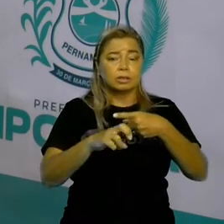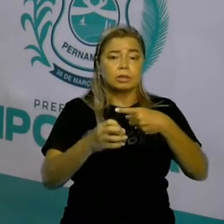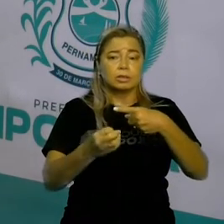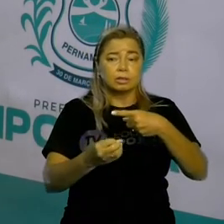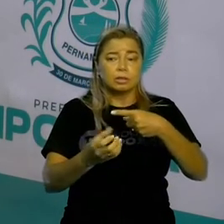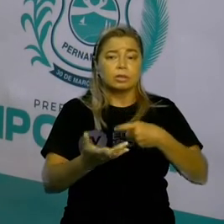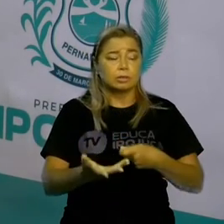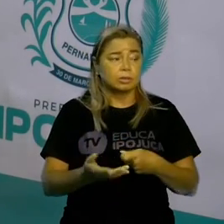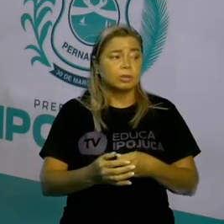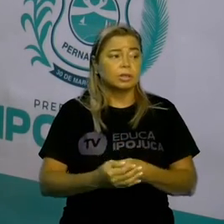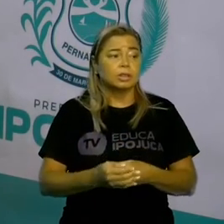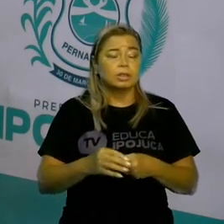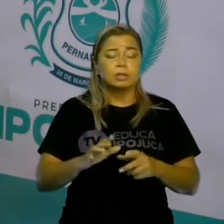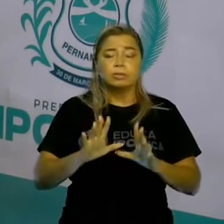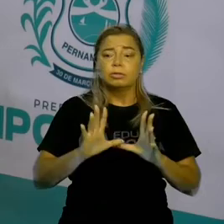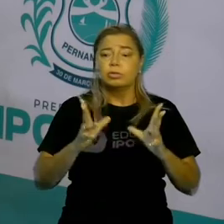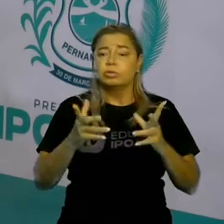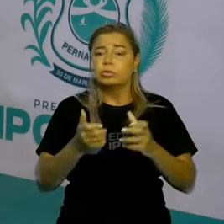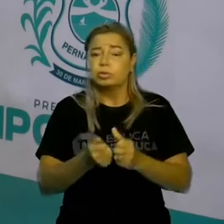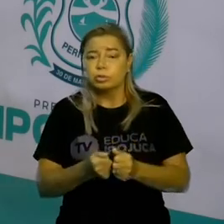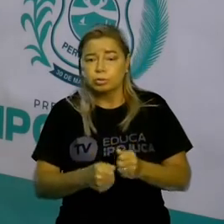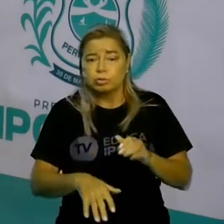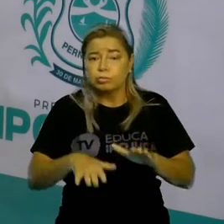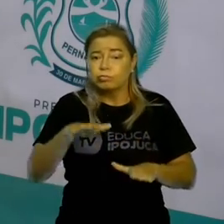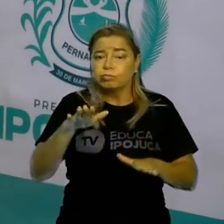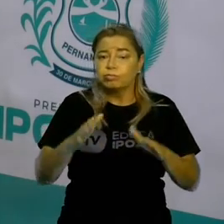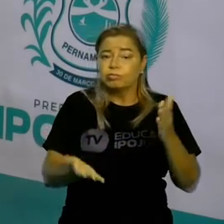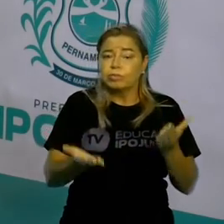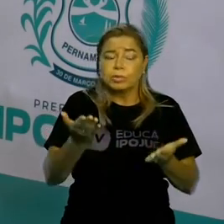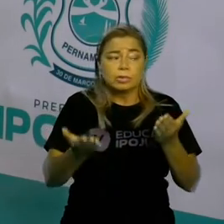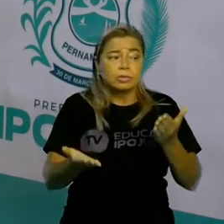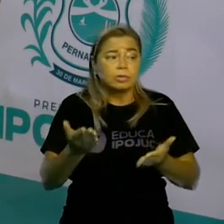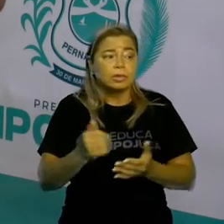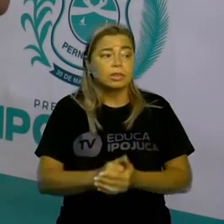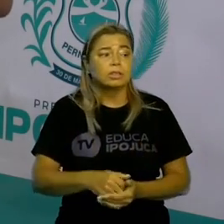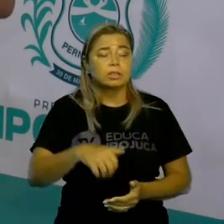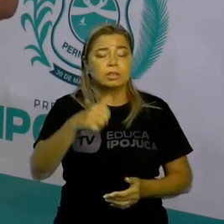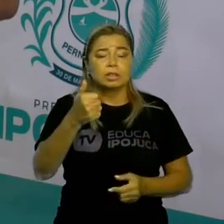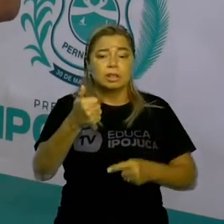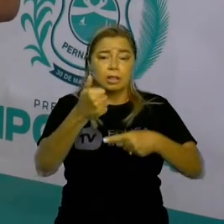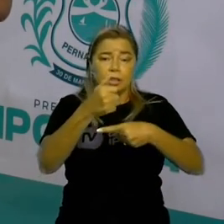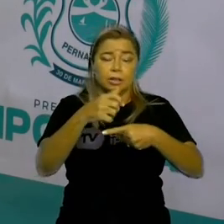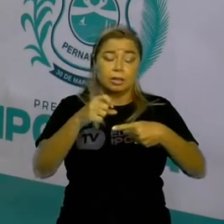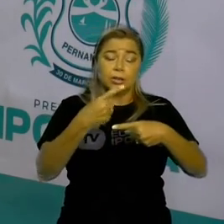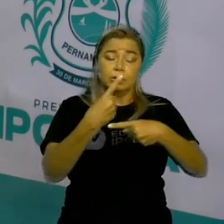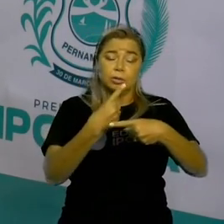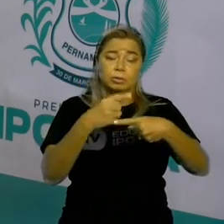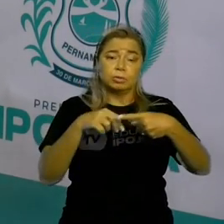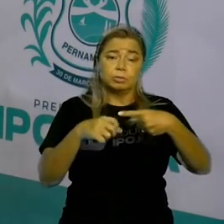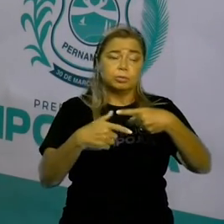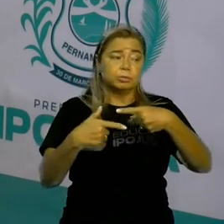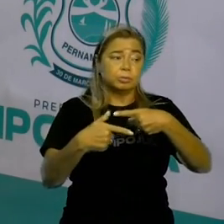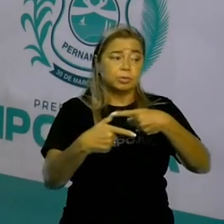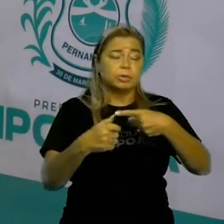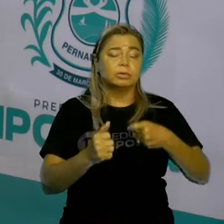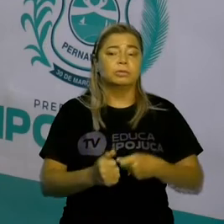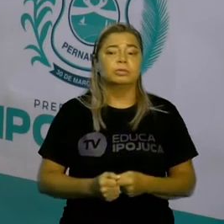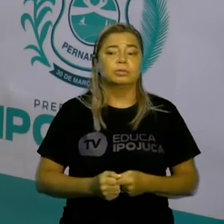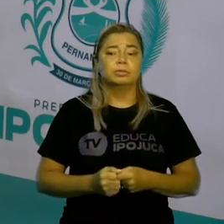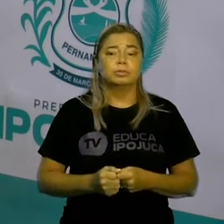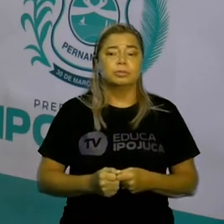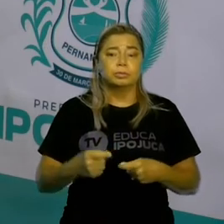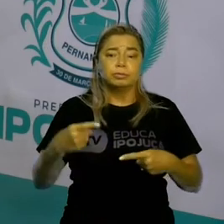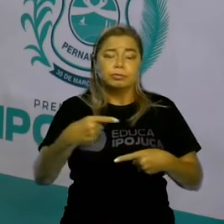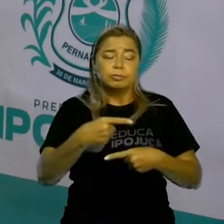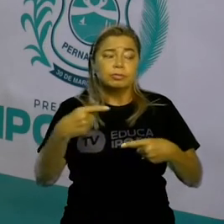são equivalentes a essa mesma fração aqui, ó. 1 meio, tá certo? E essa fração aqui, 1 meio,